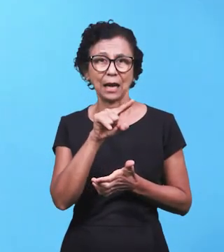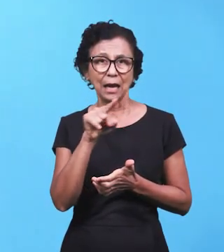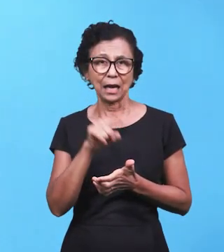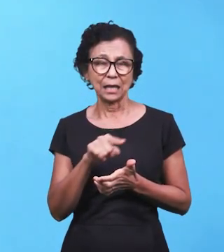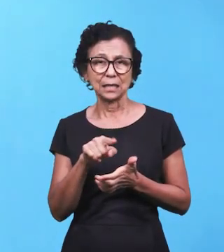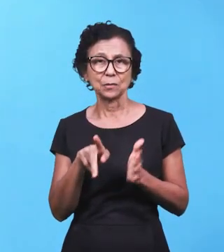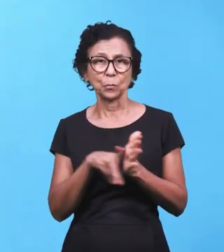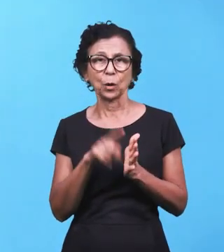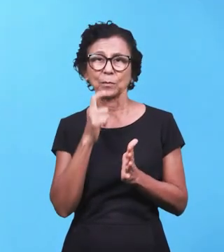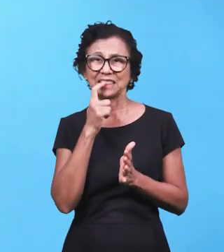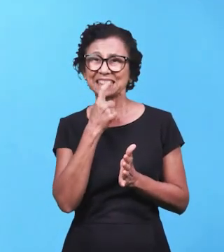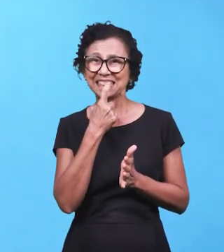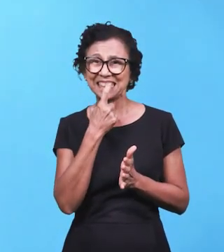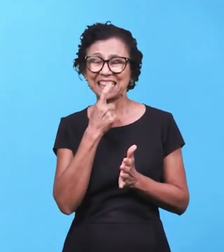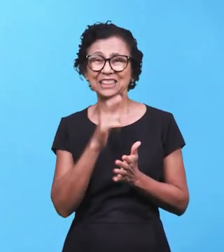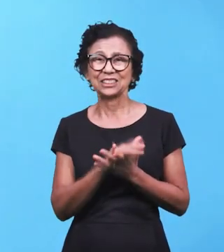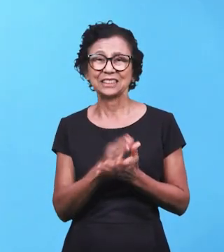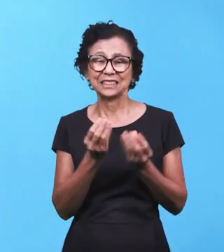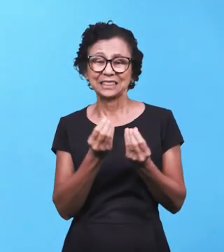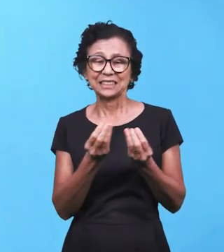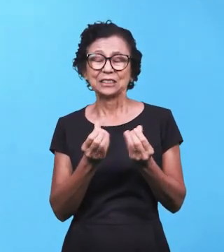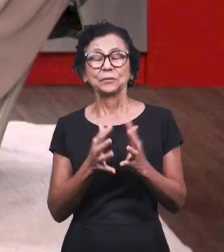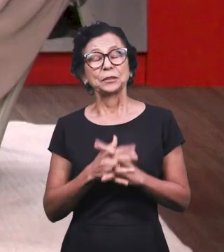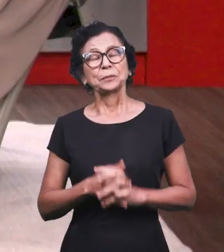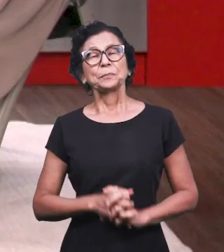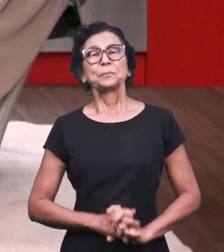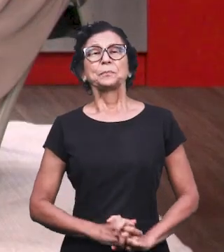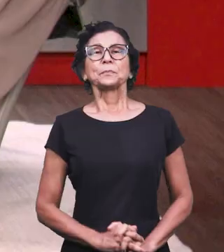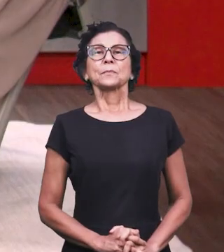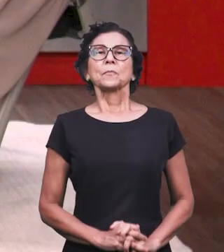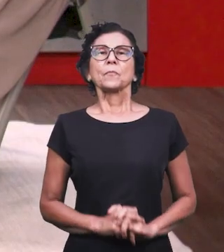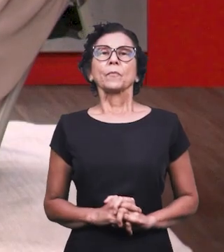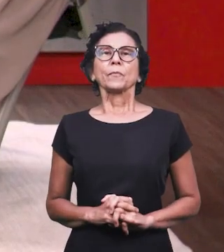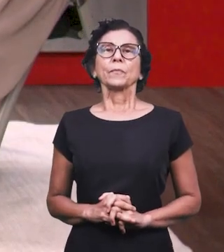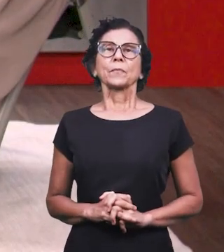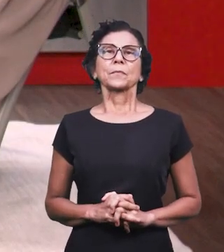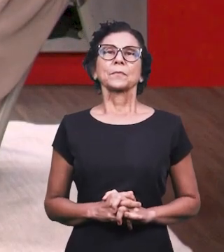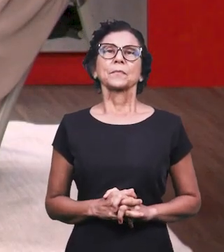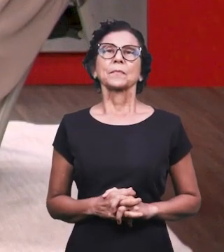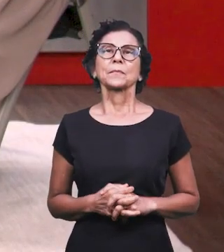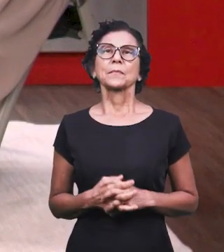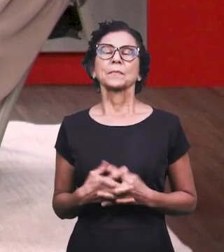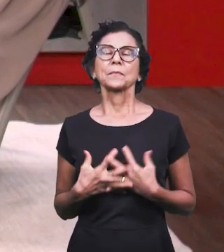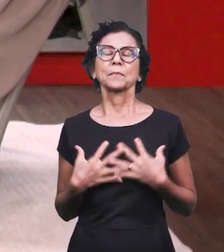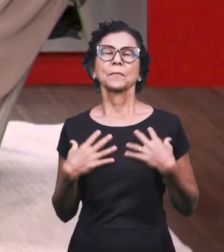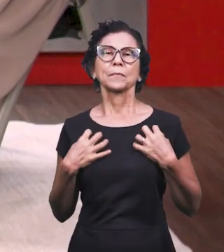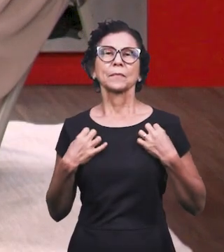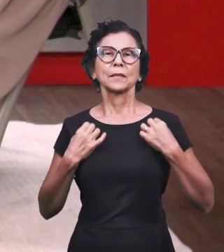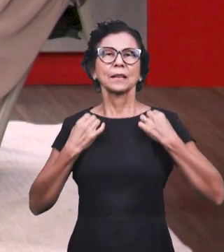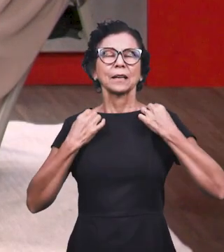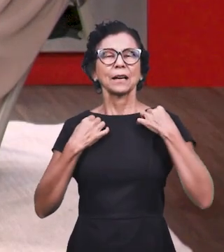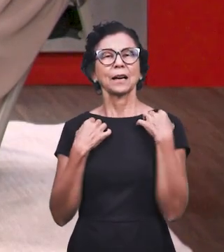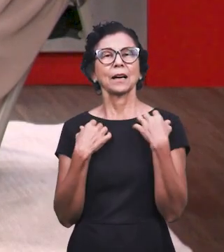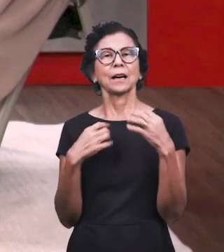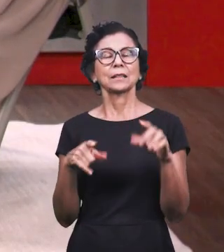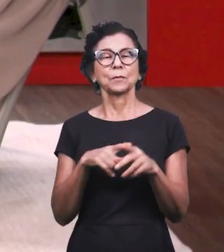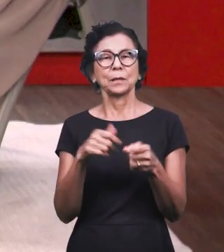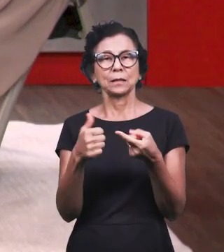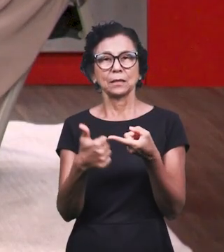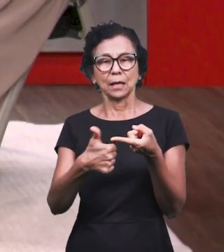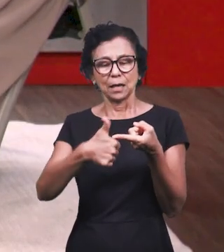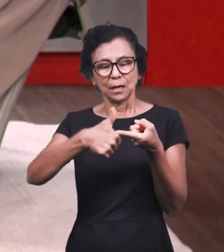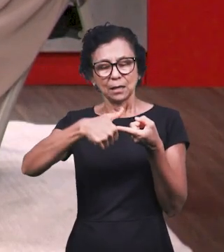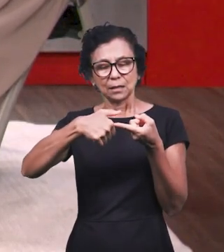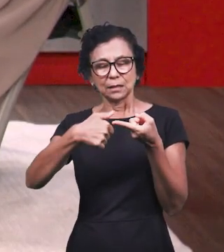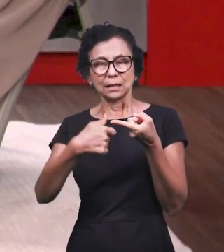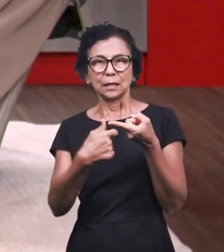esse tratamento com cremes dentais para dentes sensíveis. E a gente tem também os cremes dentais branqueadores. Sim, Tem